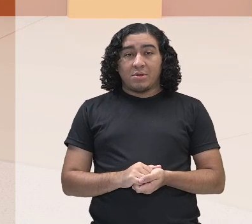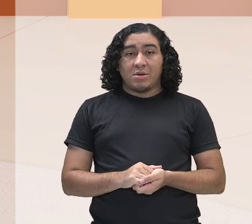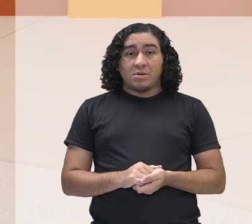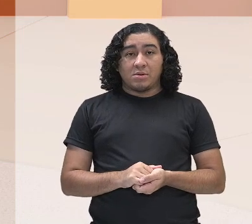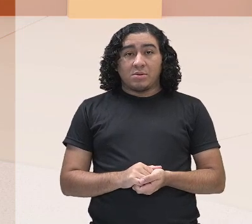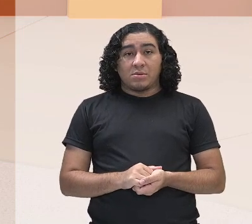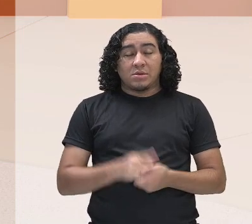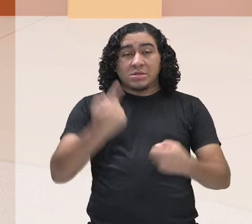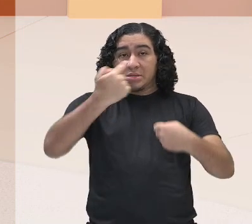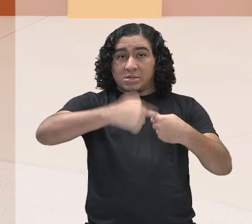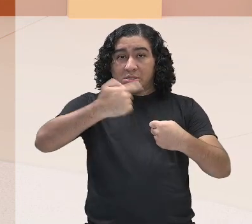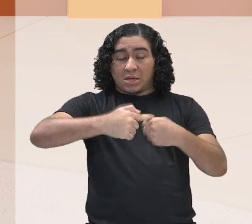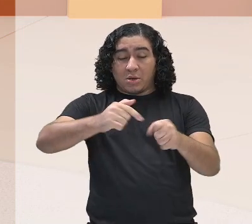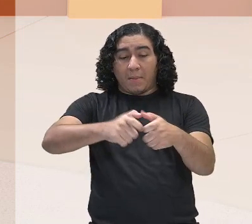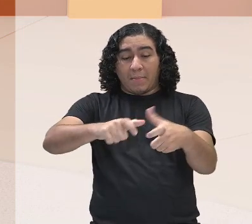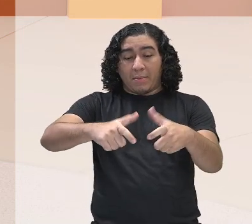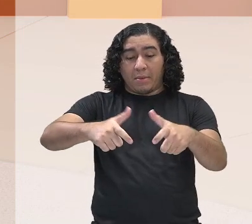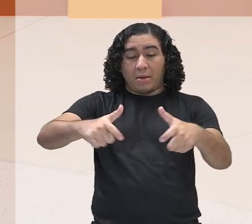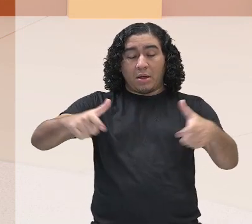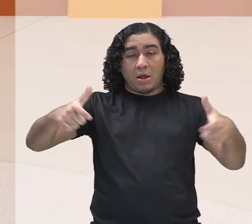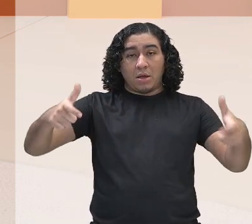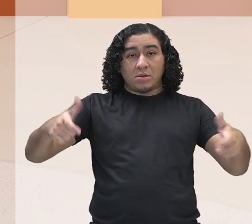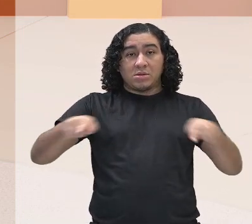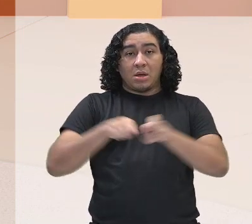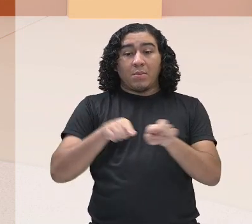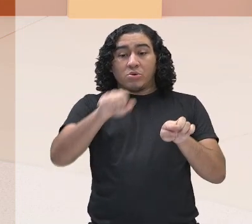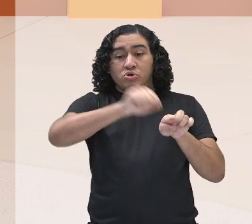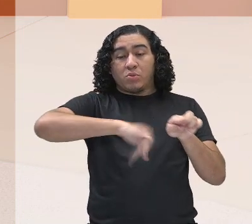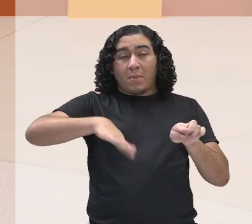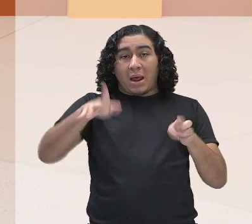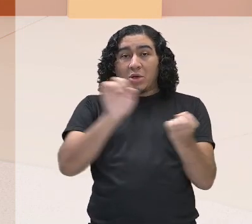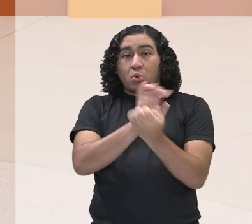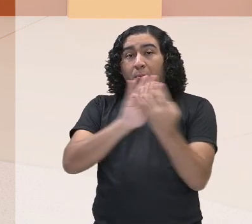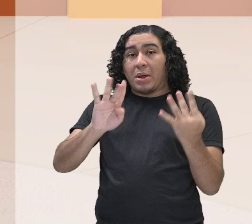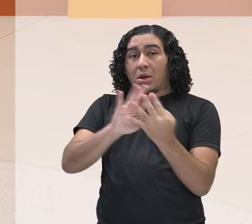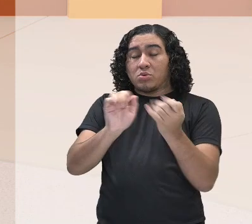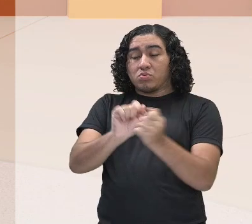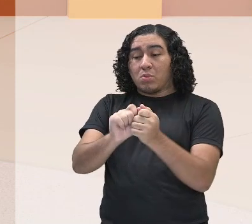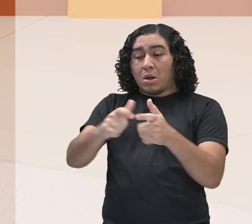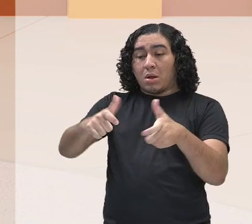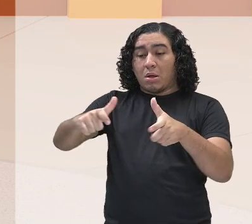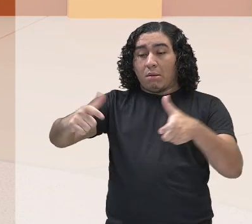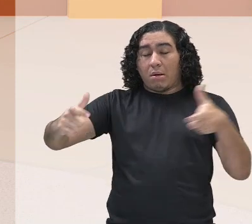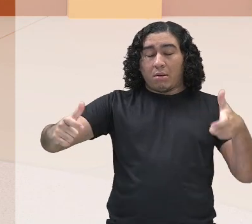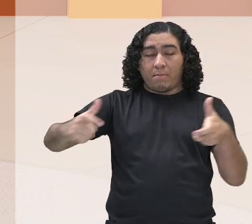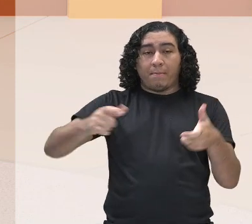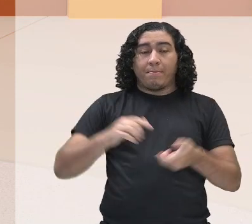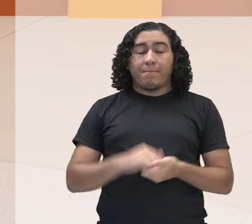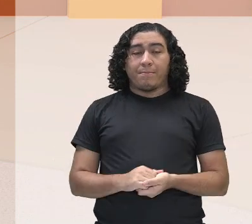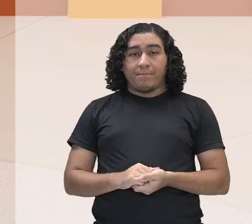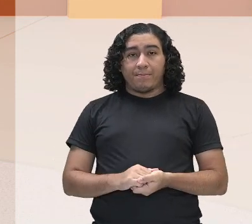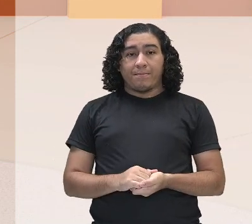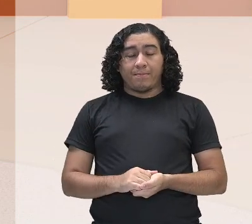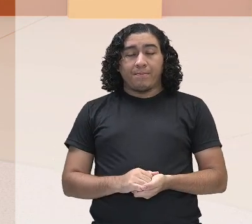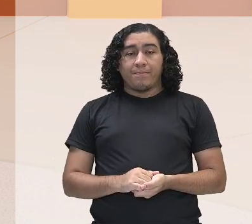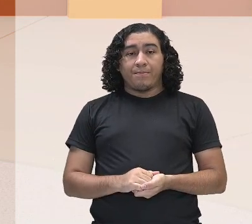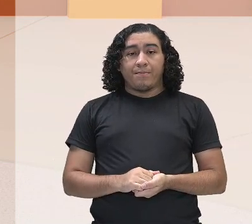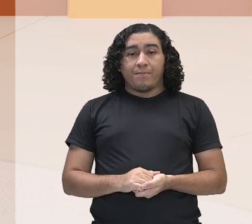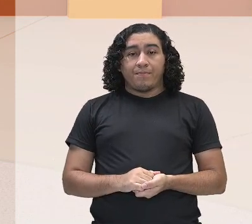também a ampliação dos espaços urbanos, como a gente pode observar. Então,